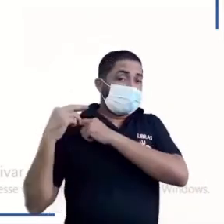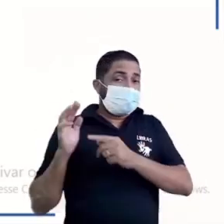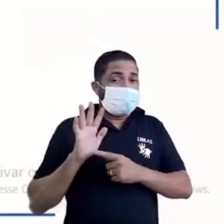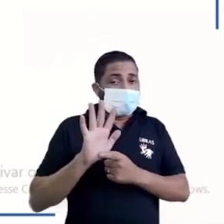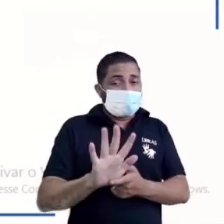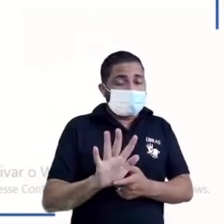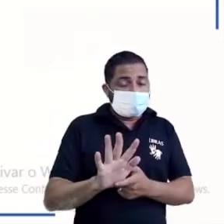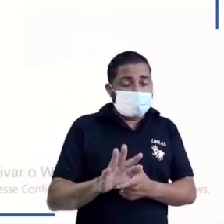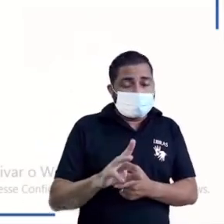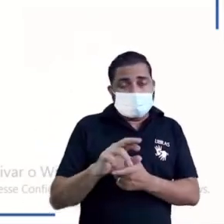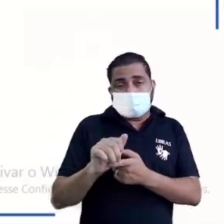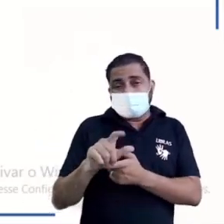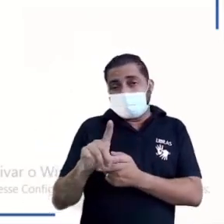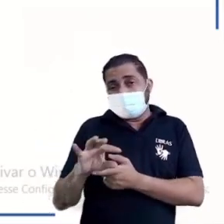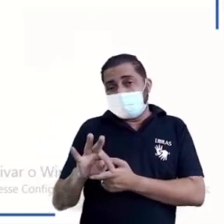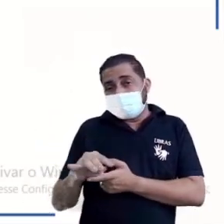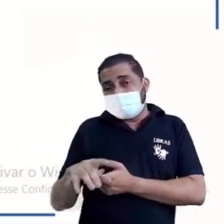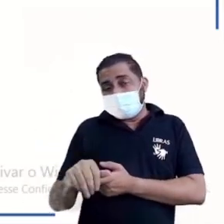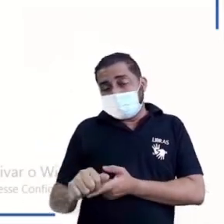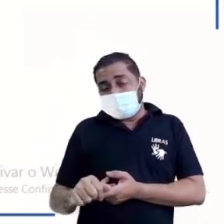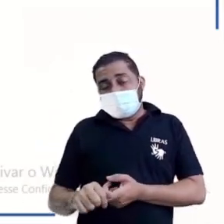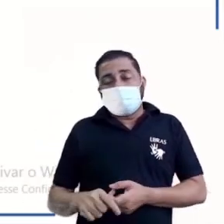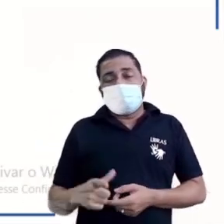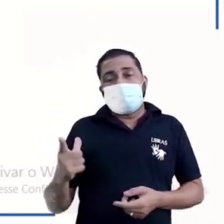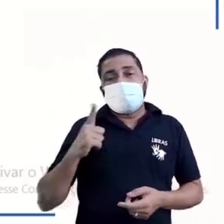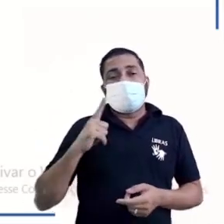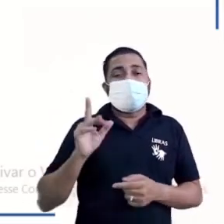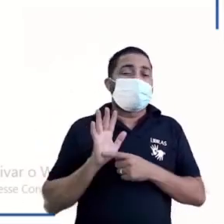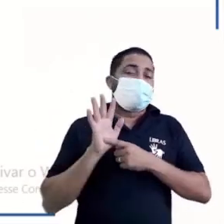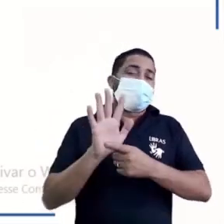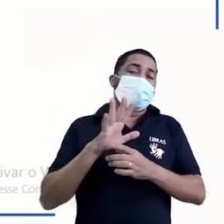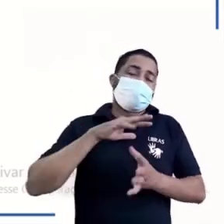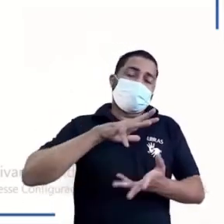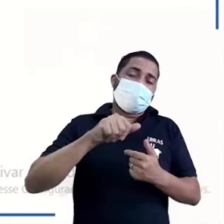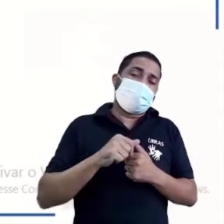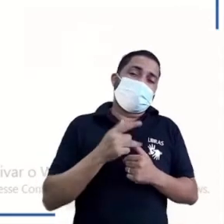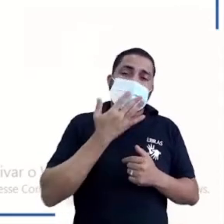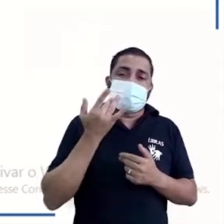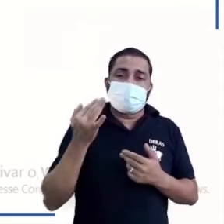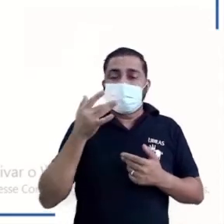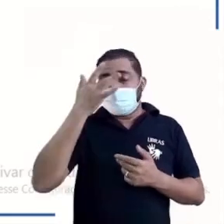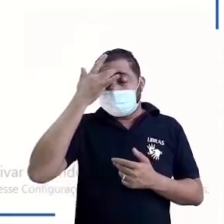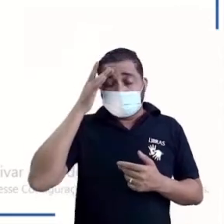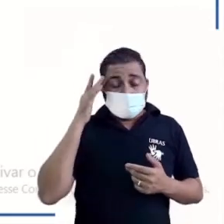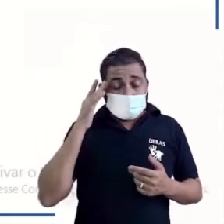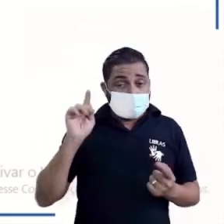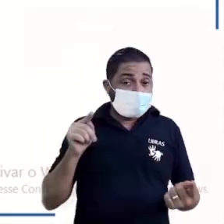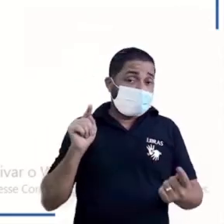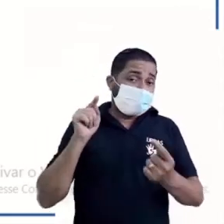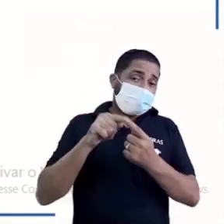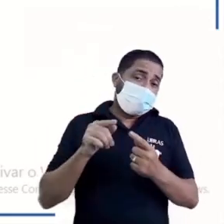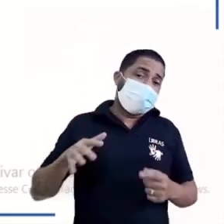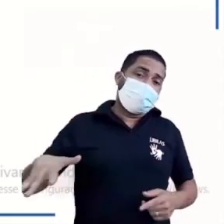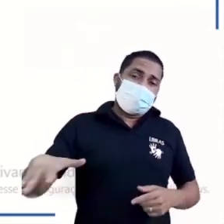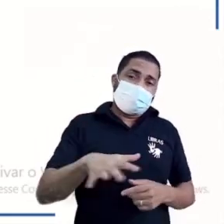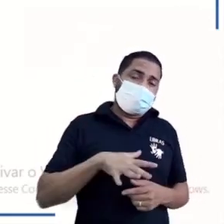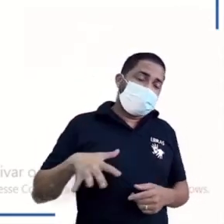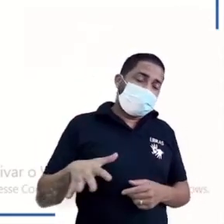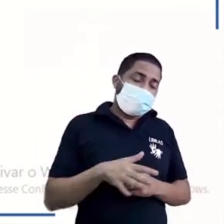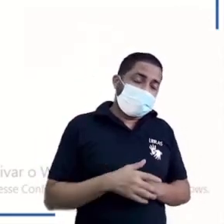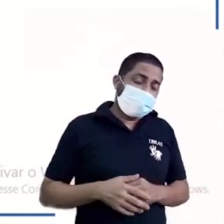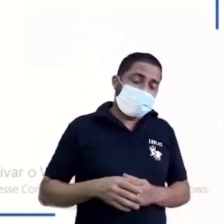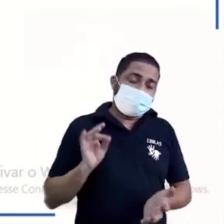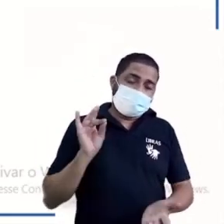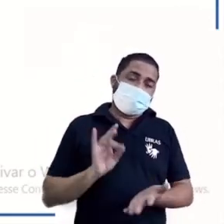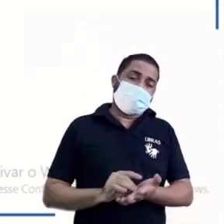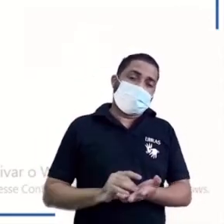representação realista já está dizendo, ela busca representar o mundo, as coisas, as pessoas, os objetos e os espaços